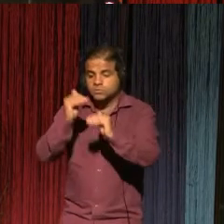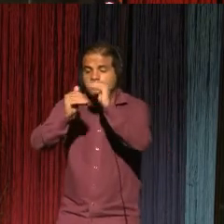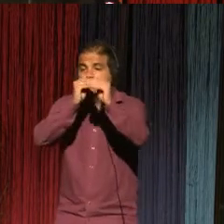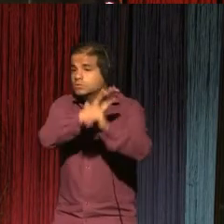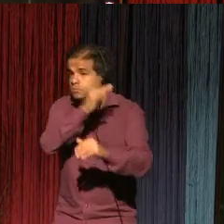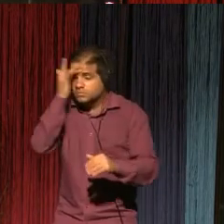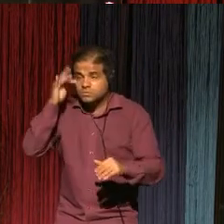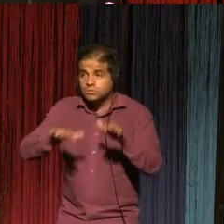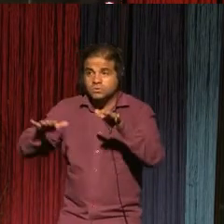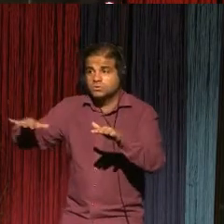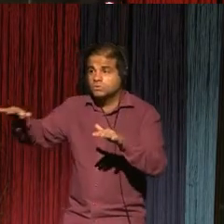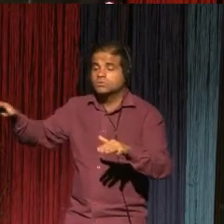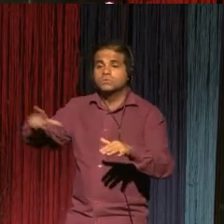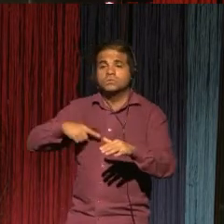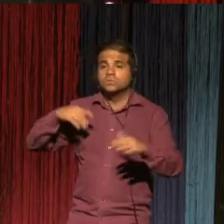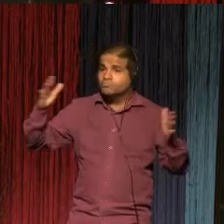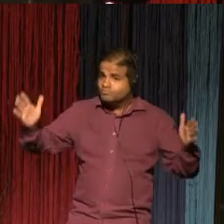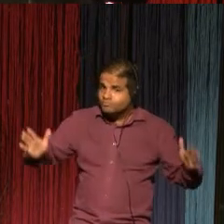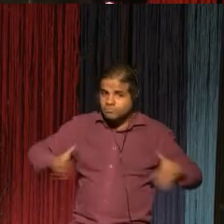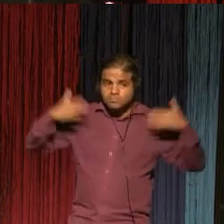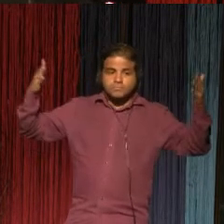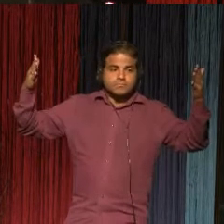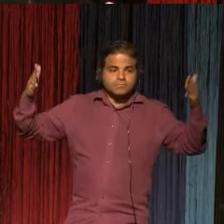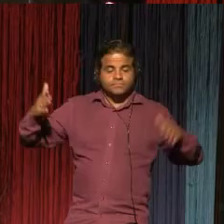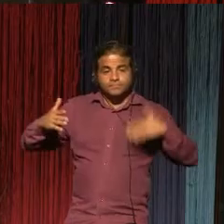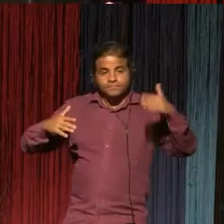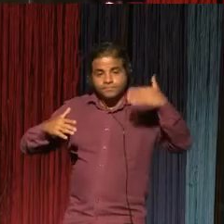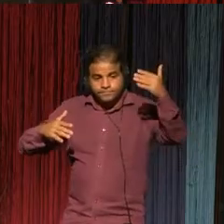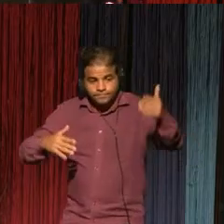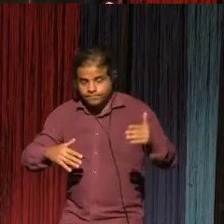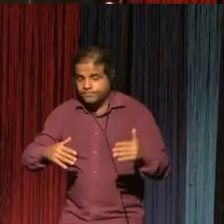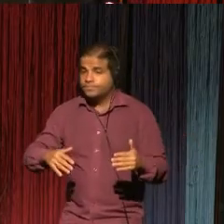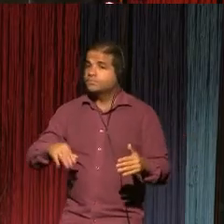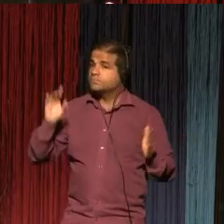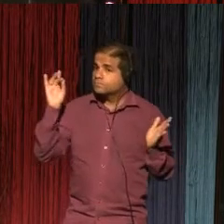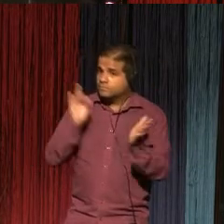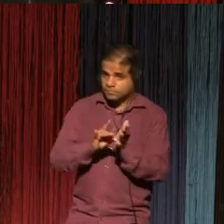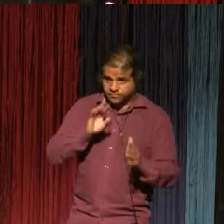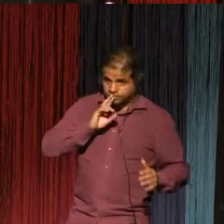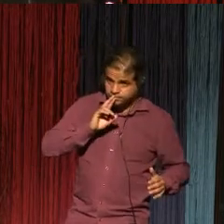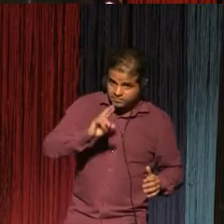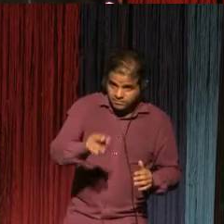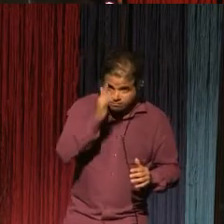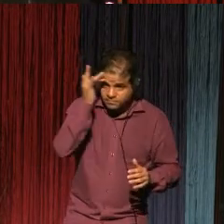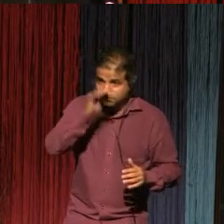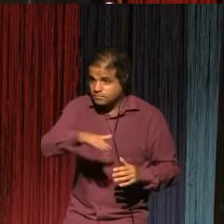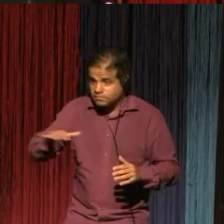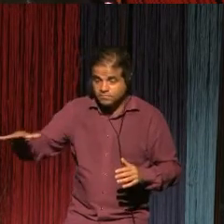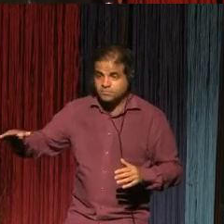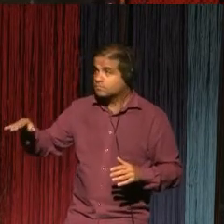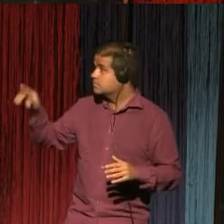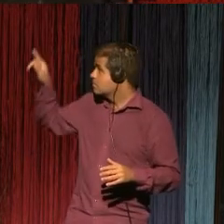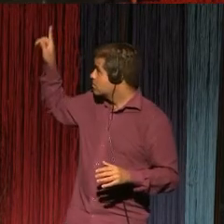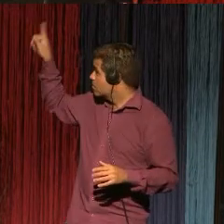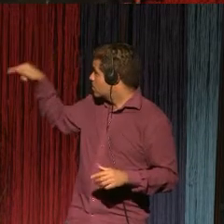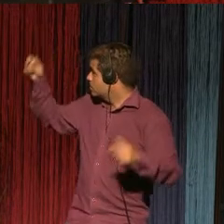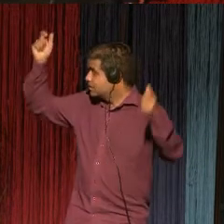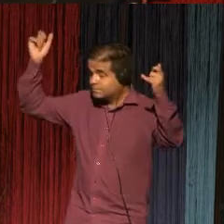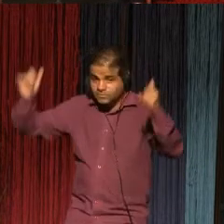das pessoas tem um grande impacto sobre o real resultado dessas pessoas. O Goethe falou o